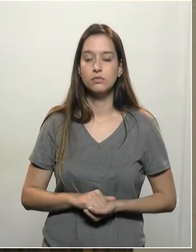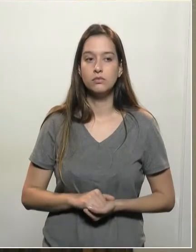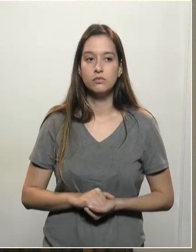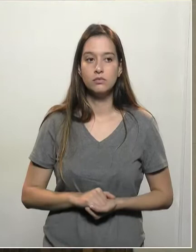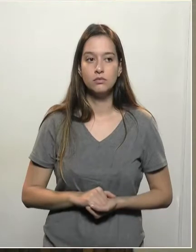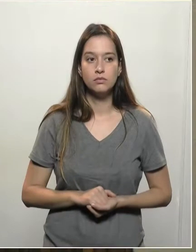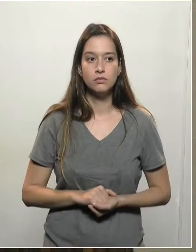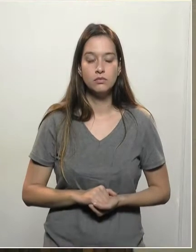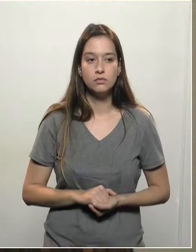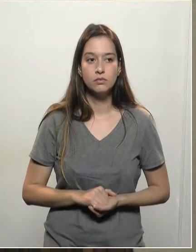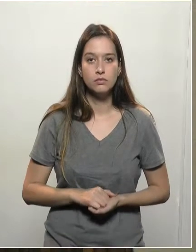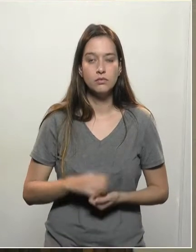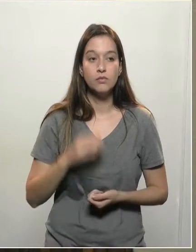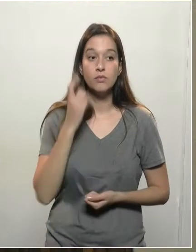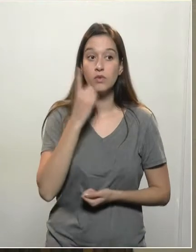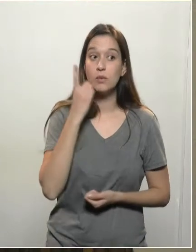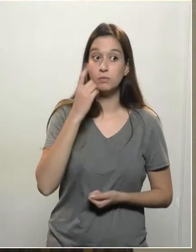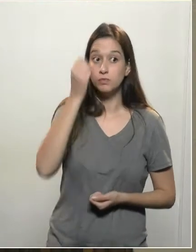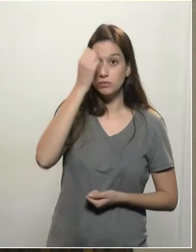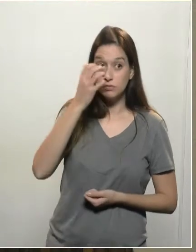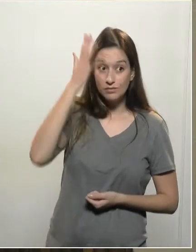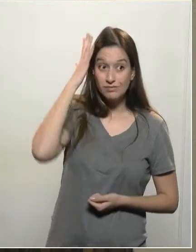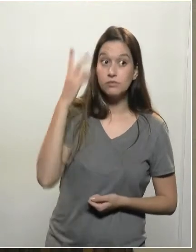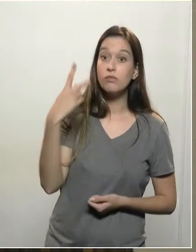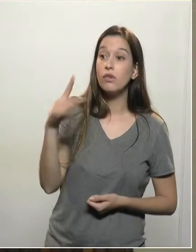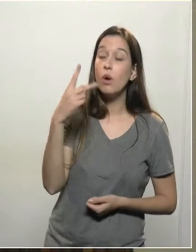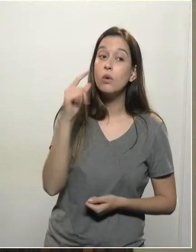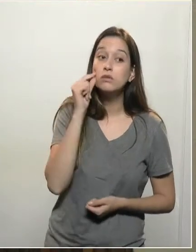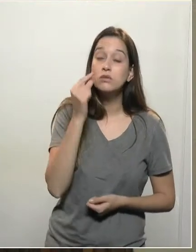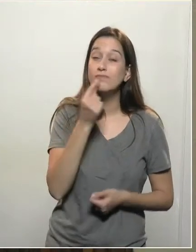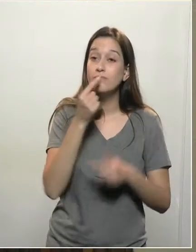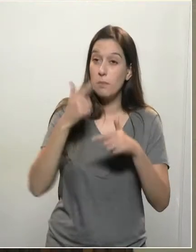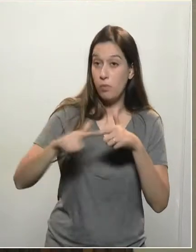Deputado Tadeu, o seu áudio está com problema.